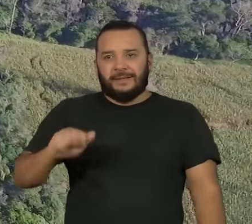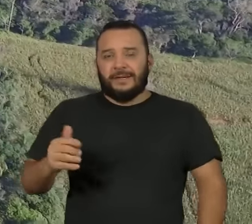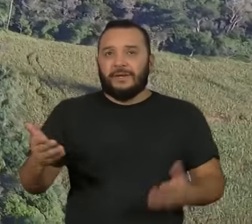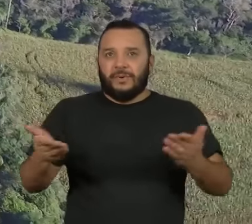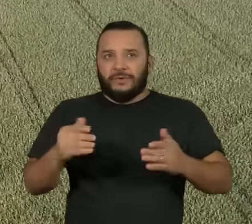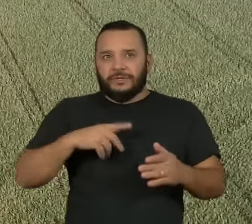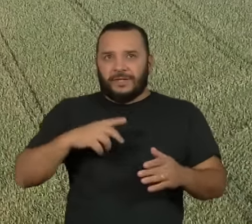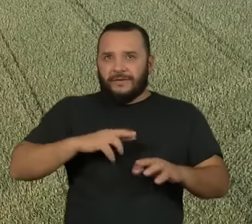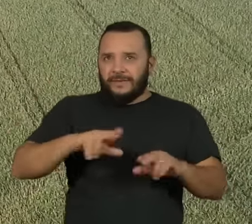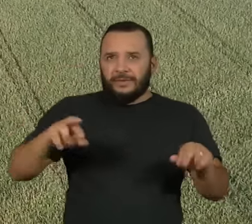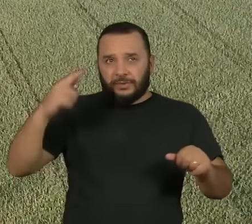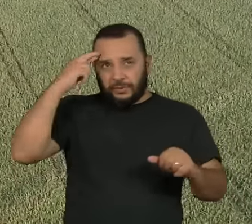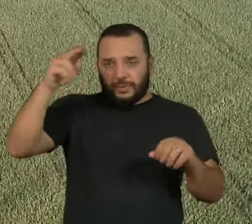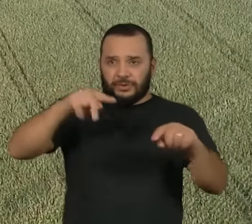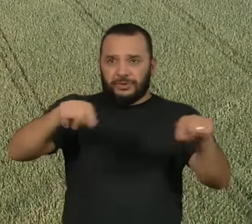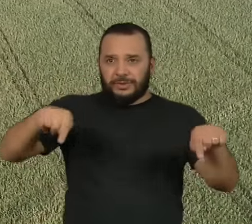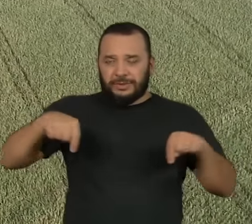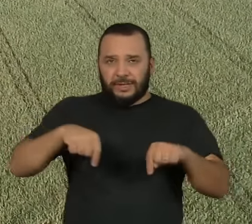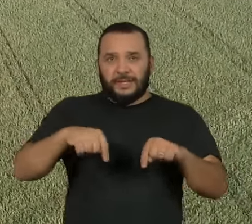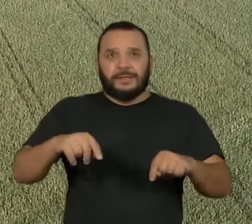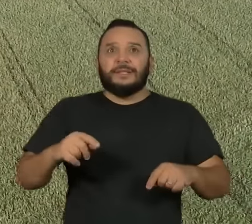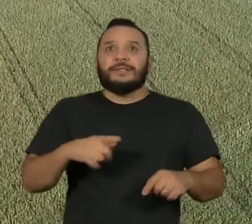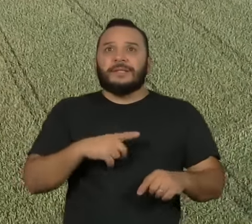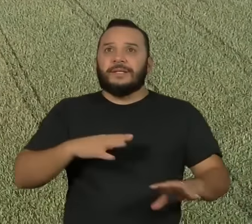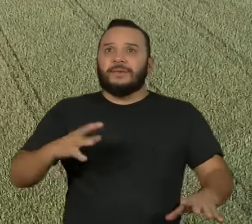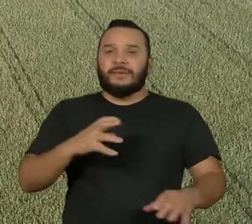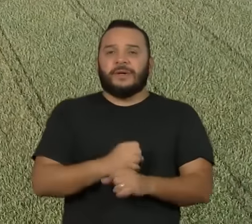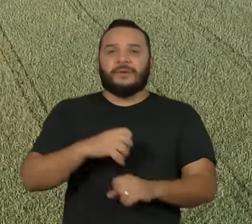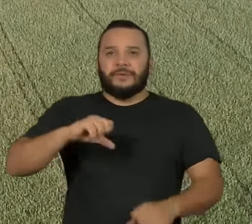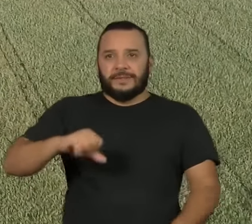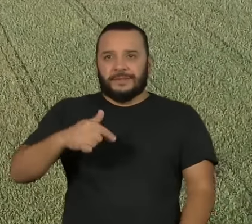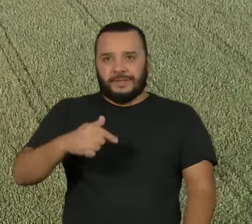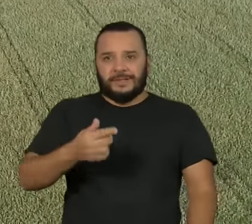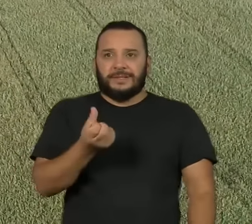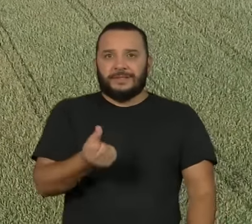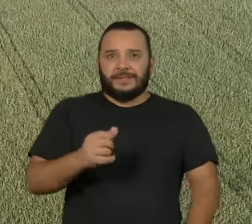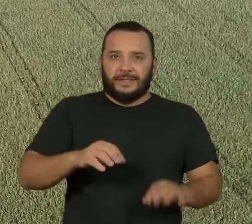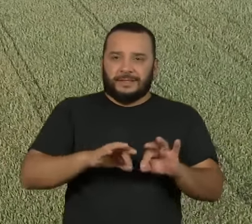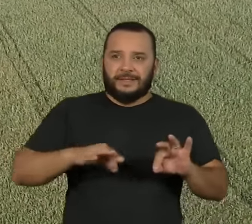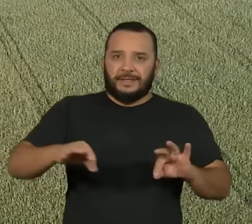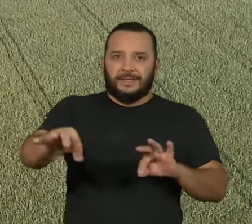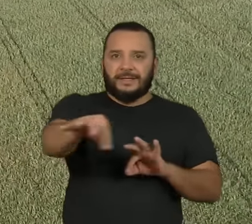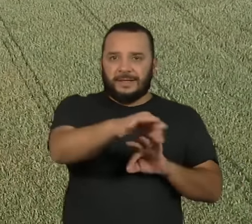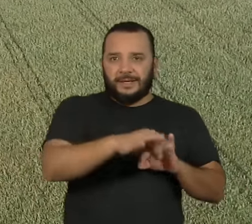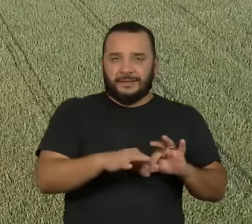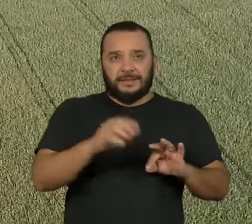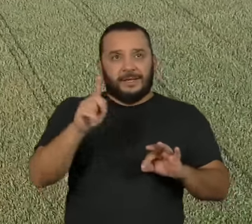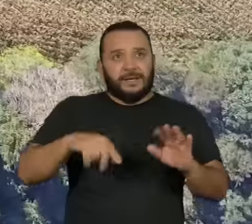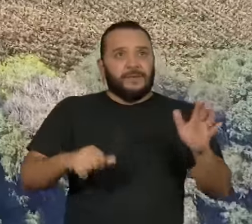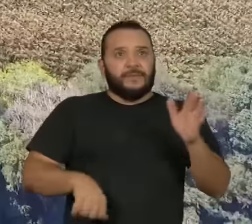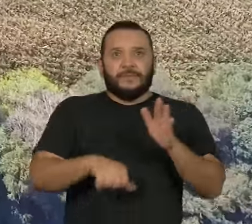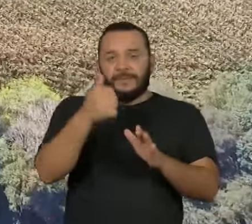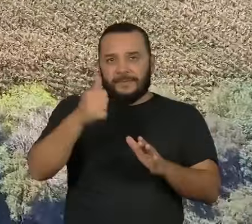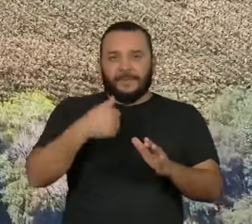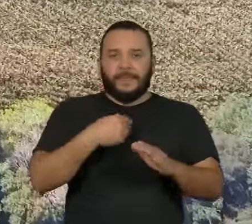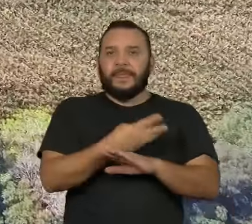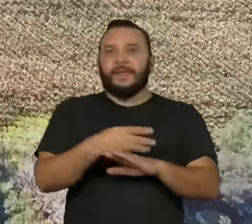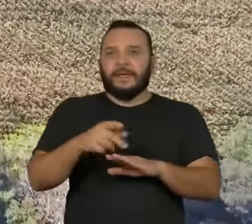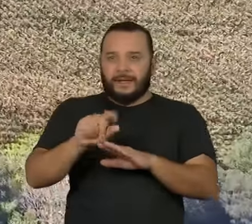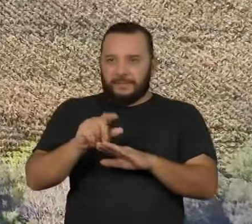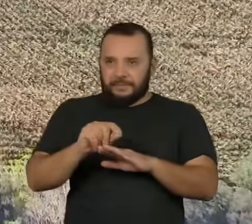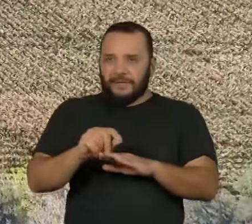propriedades, o corredor ecológico soma 976 hectares. Foi o primeiro reconhecido pelo Ibama